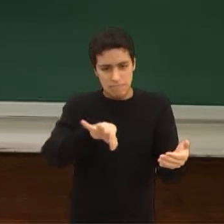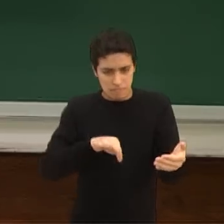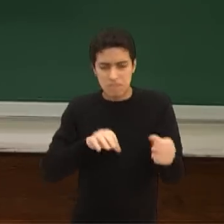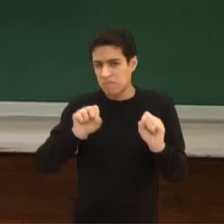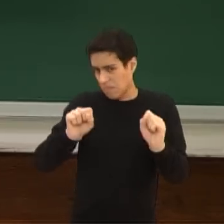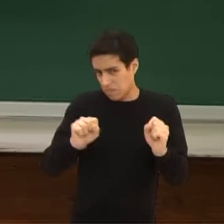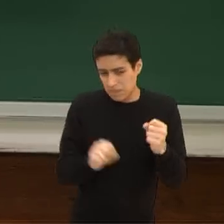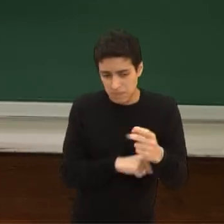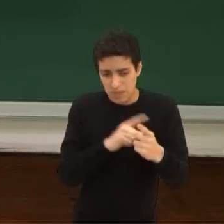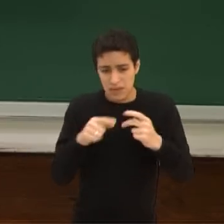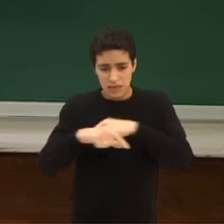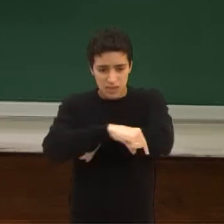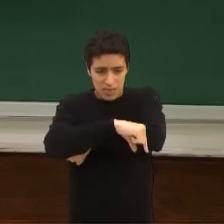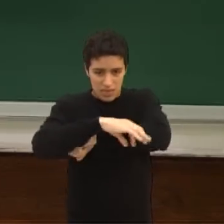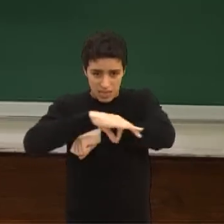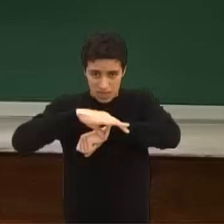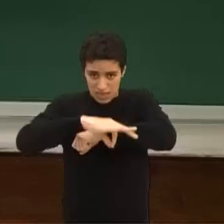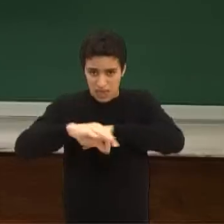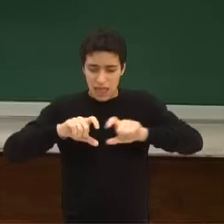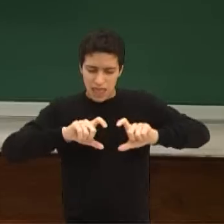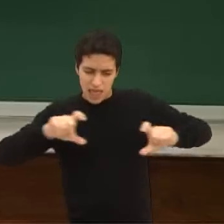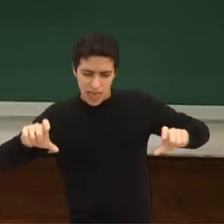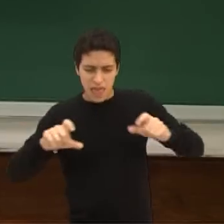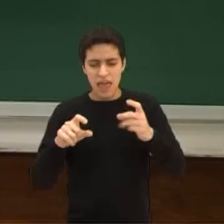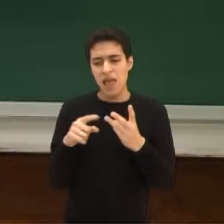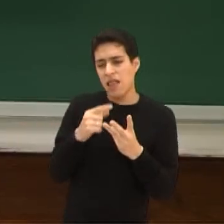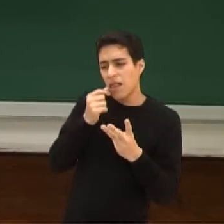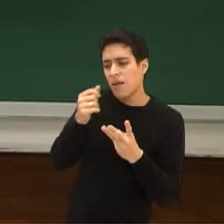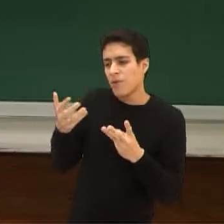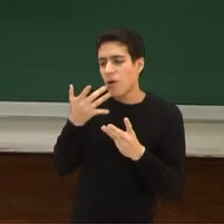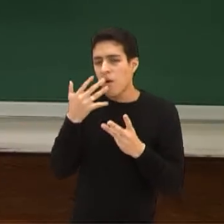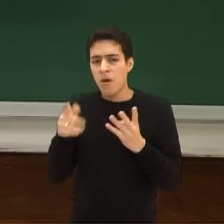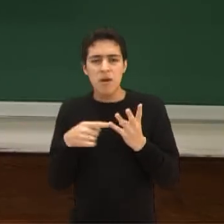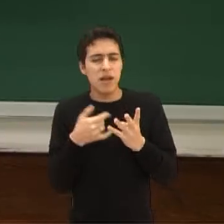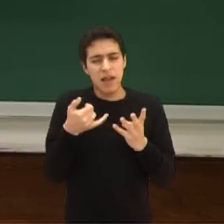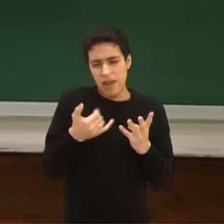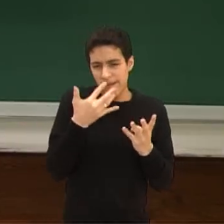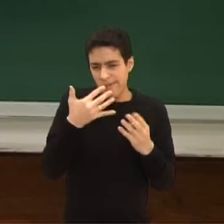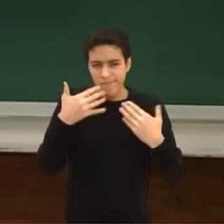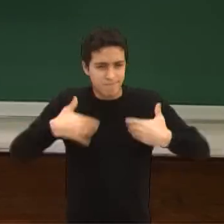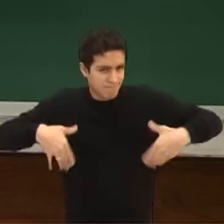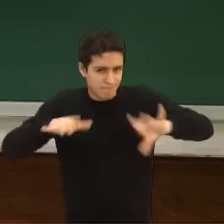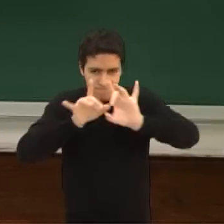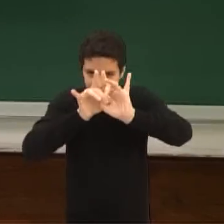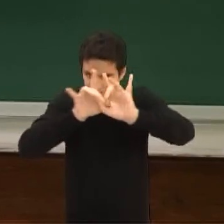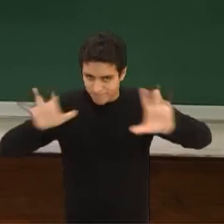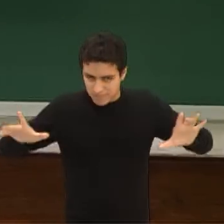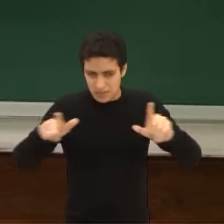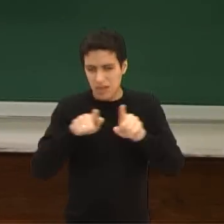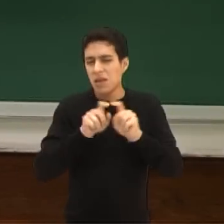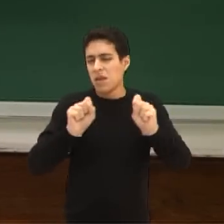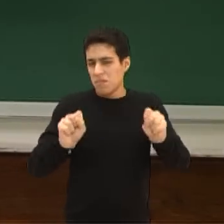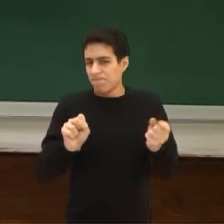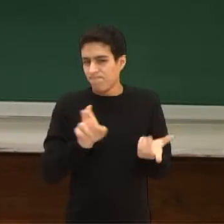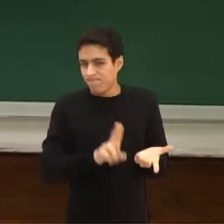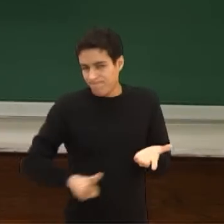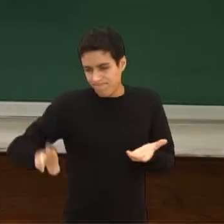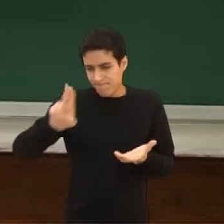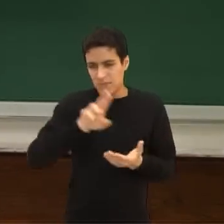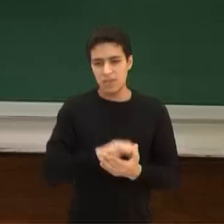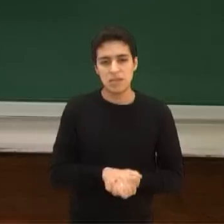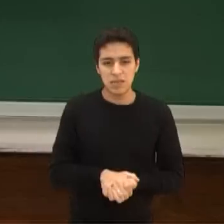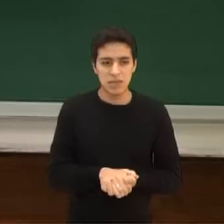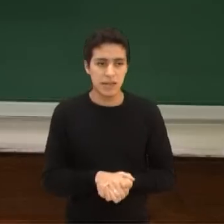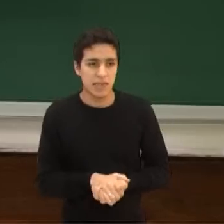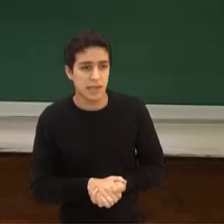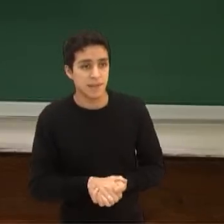precisar de régua, se quiser lápis de cor, colorido, canetinha, podem usar também, tá bom? Então,